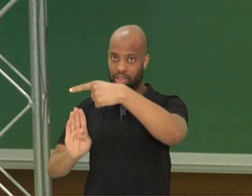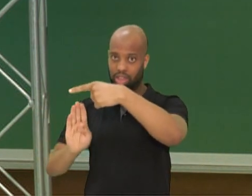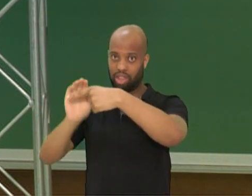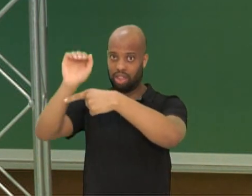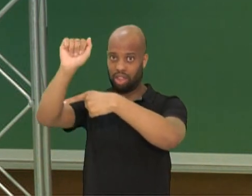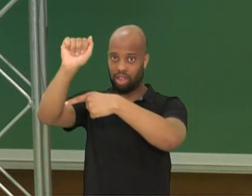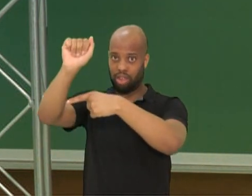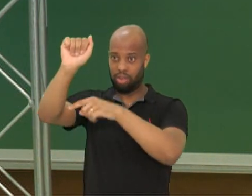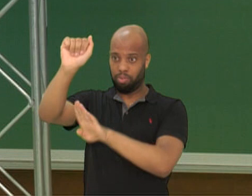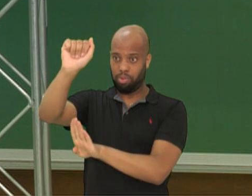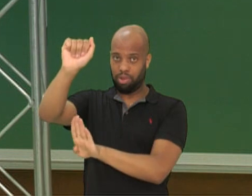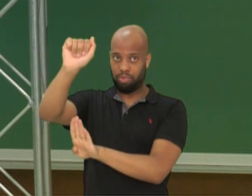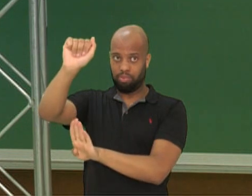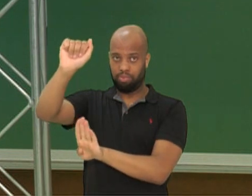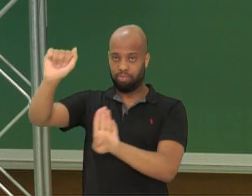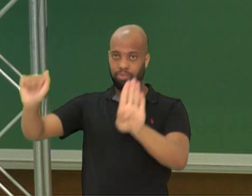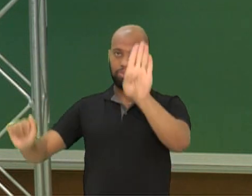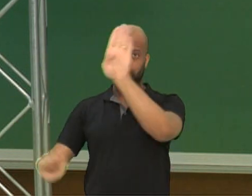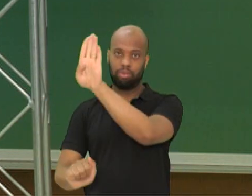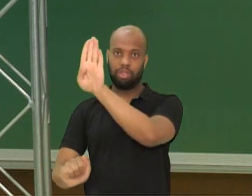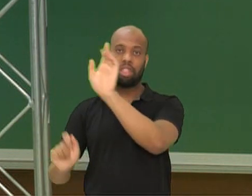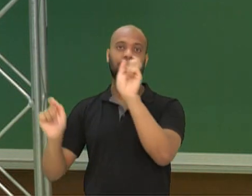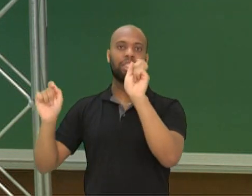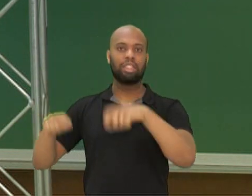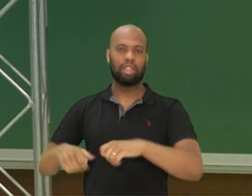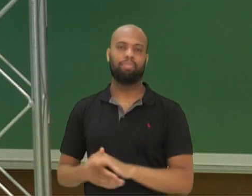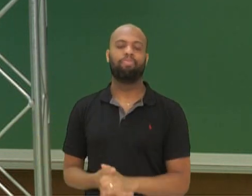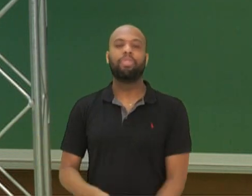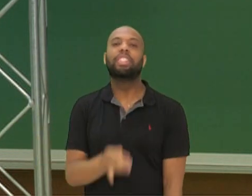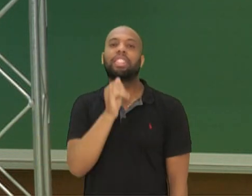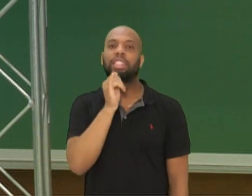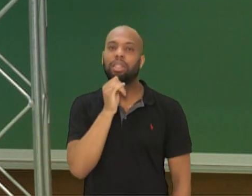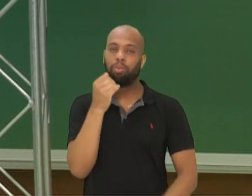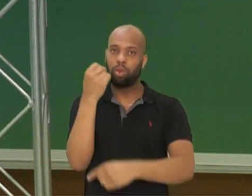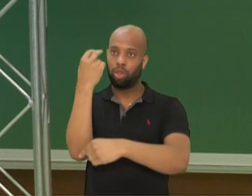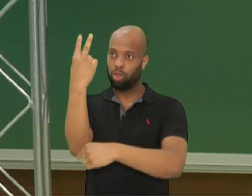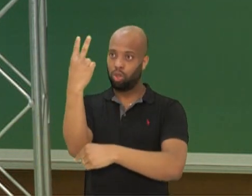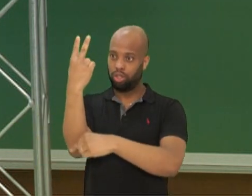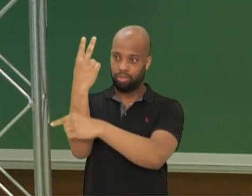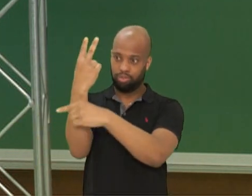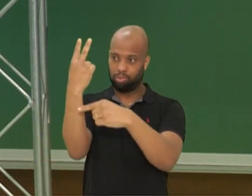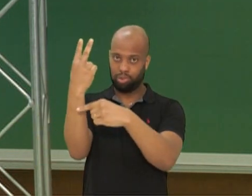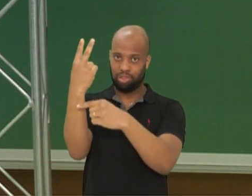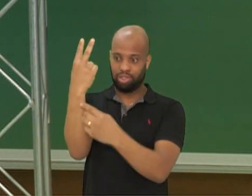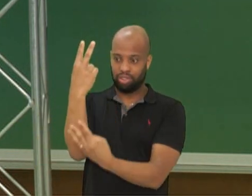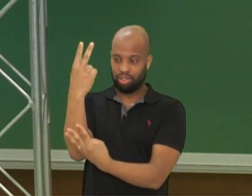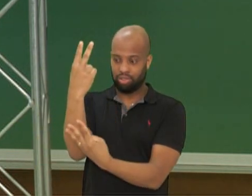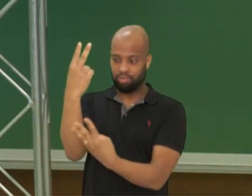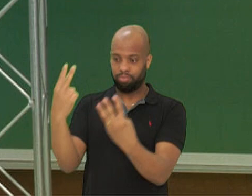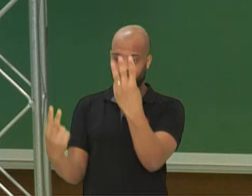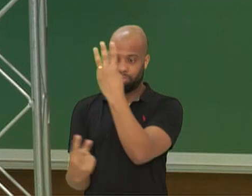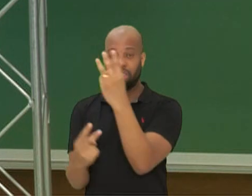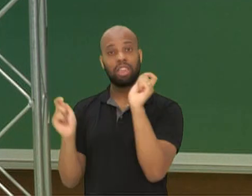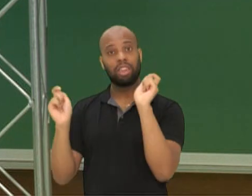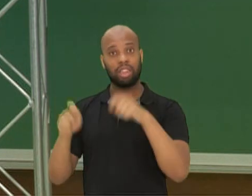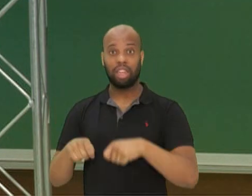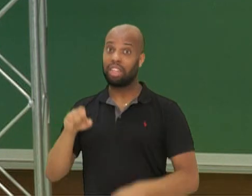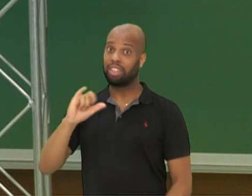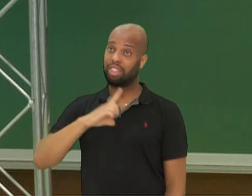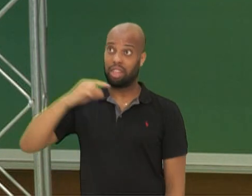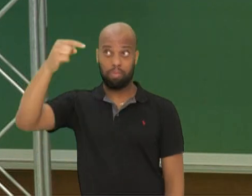olha, 2/3 elevado a 3, você pode escrever como 3 meios elevado a menos